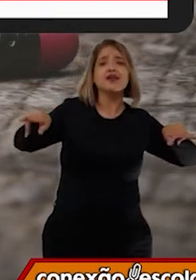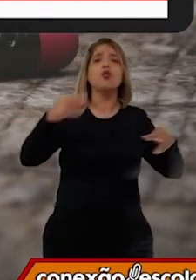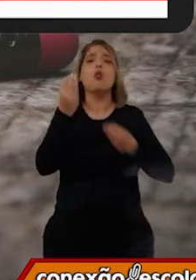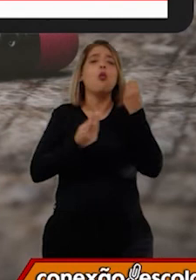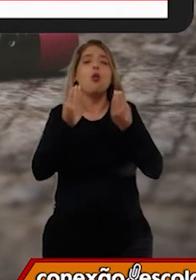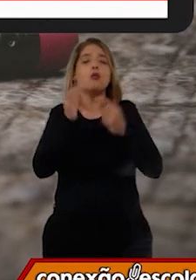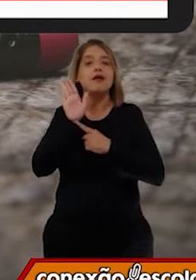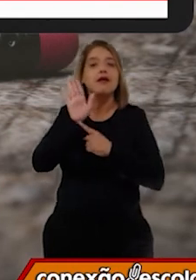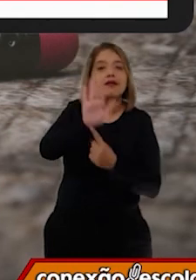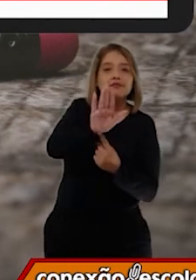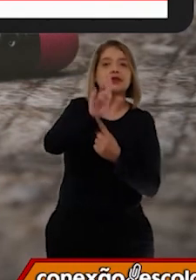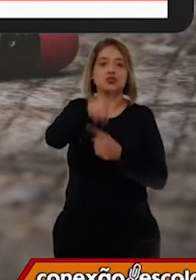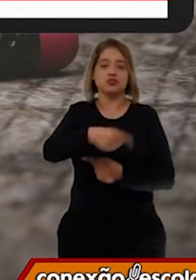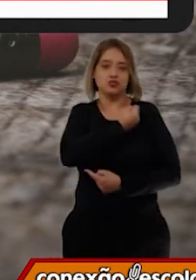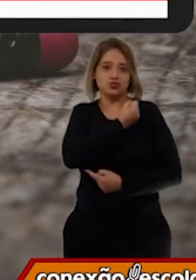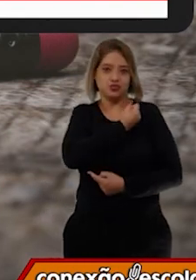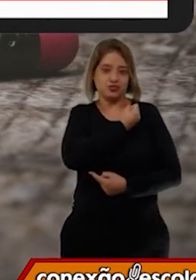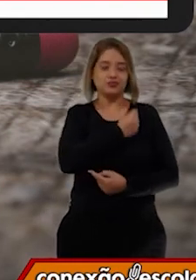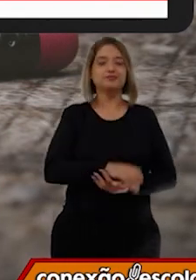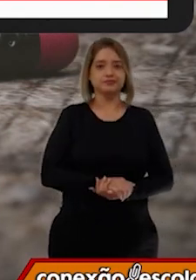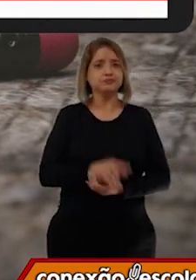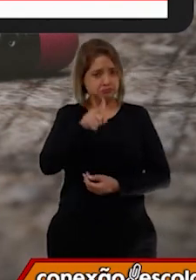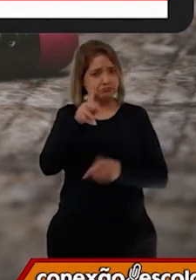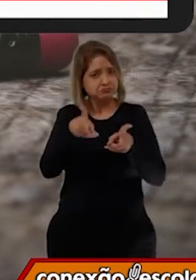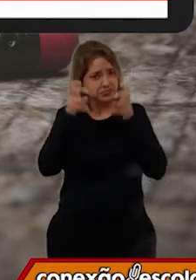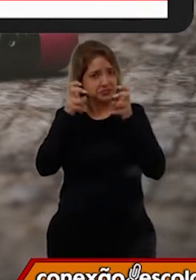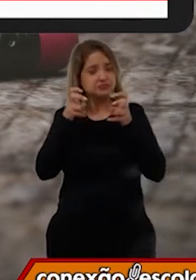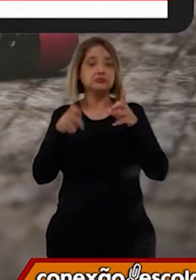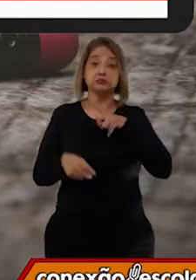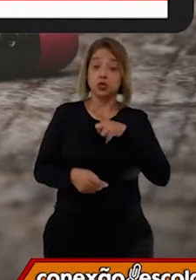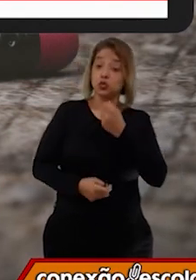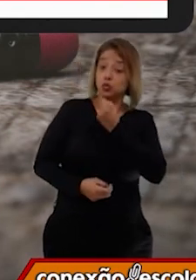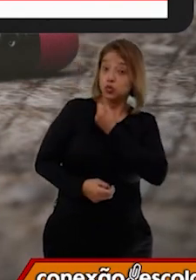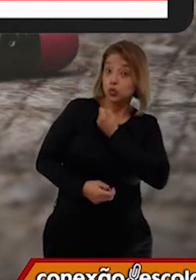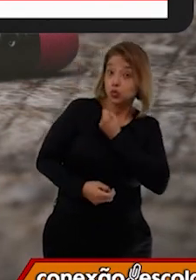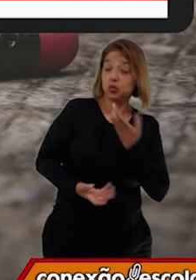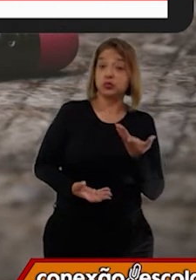o número. Vocês viram isso? Existem os números